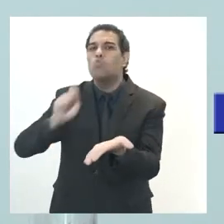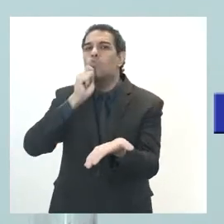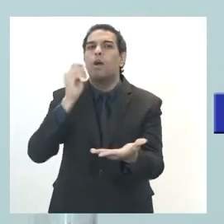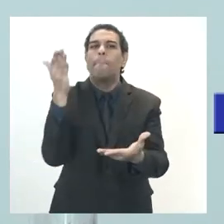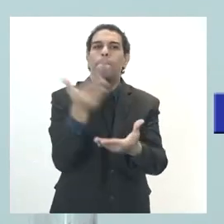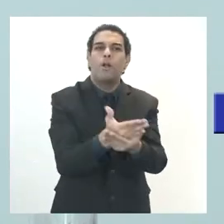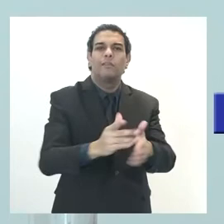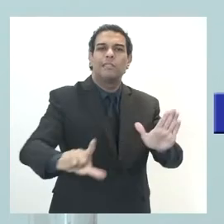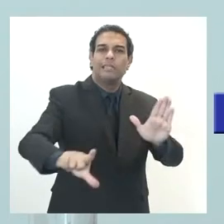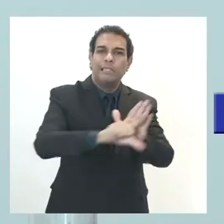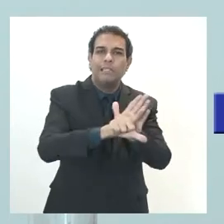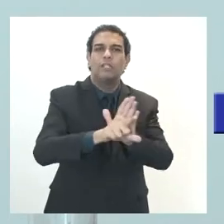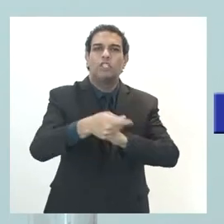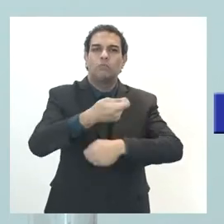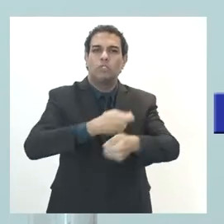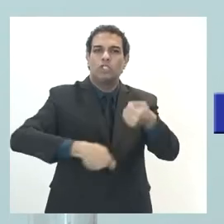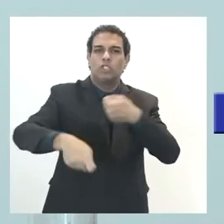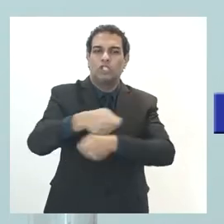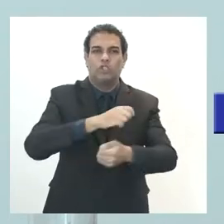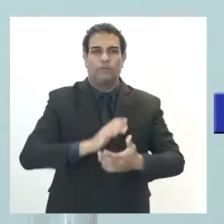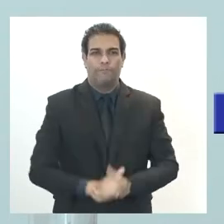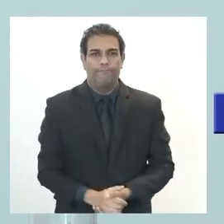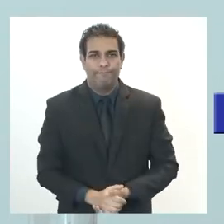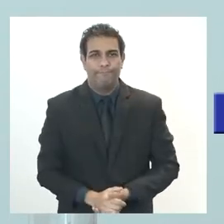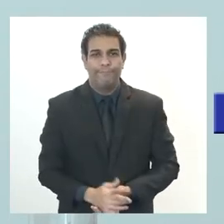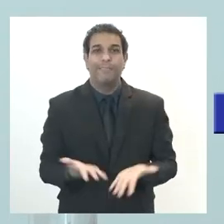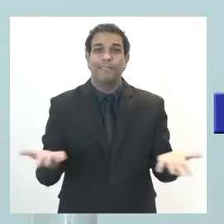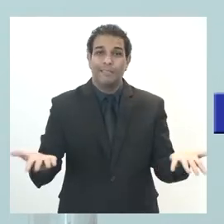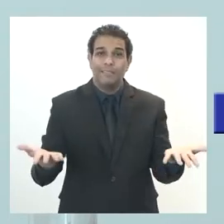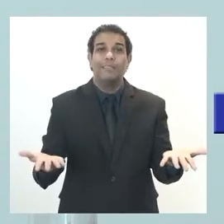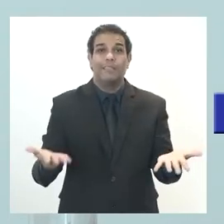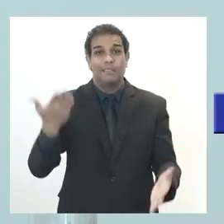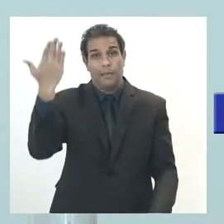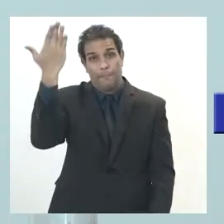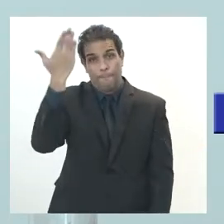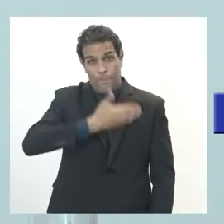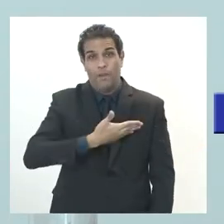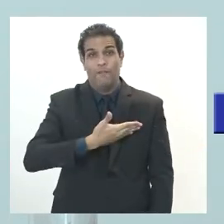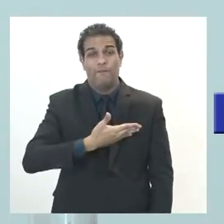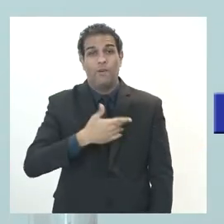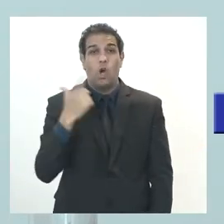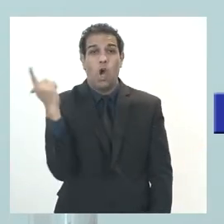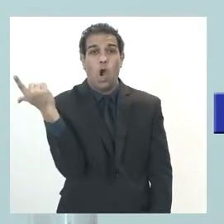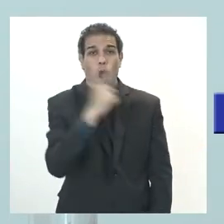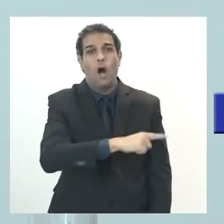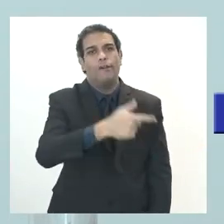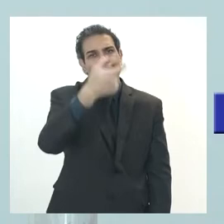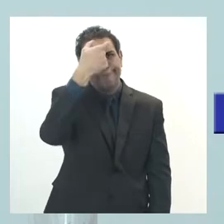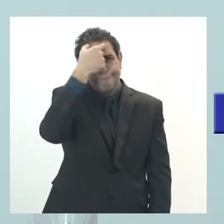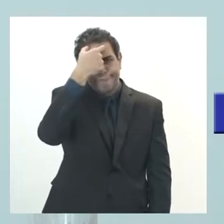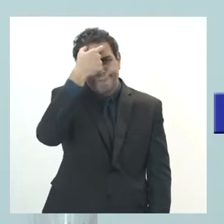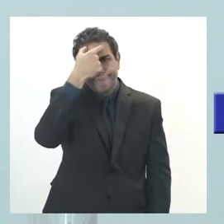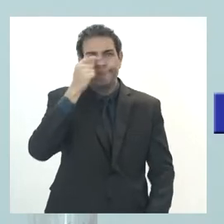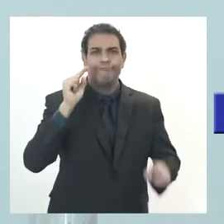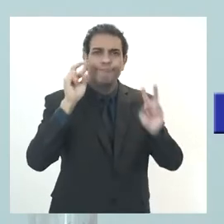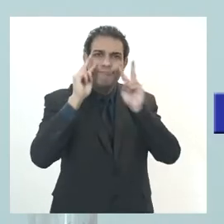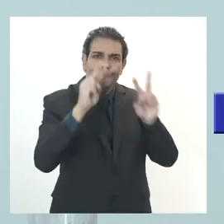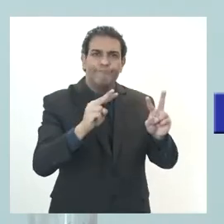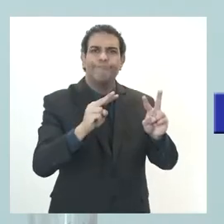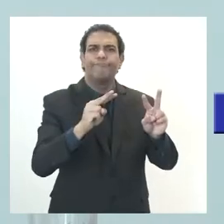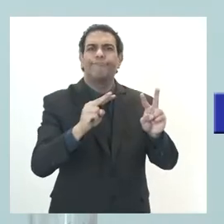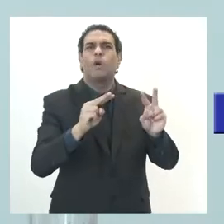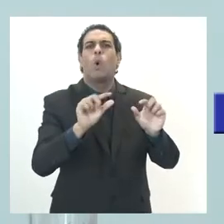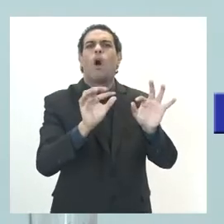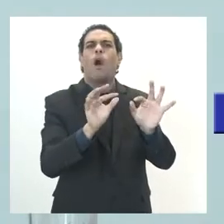legal e administrativo que apesar de provarem sua inocência ganhou no seu conselho de disciplina foram